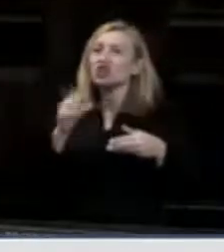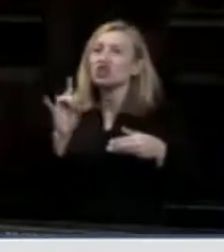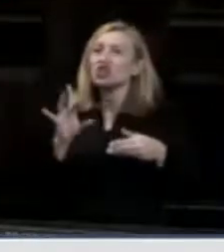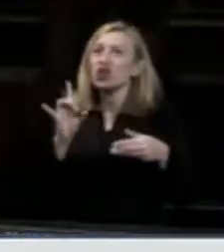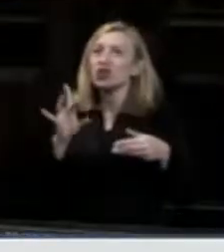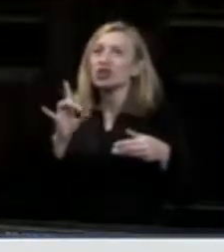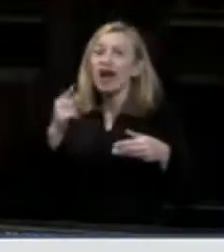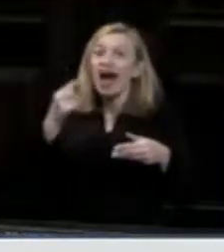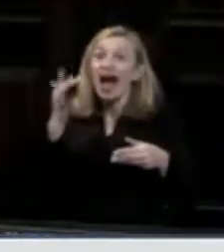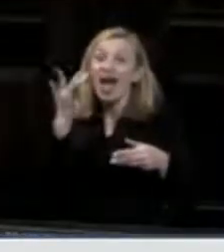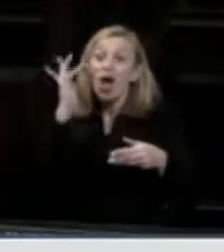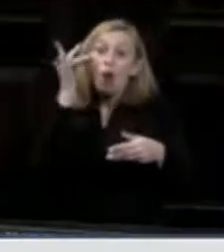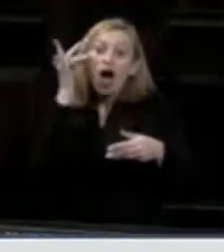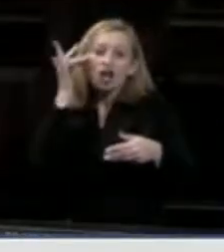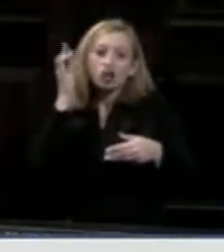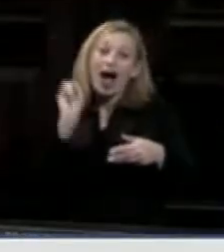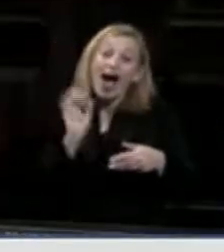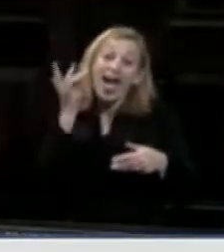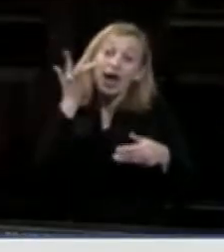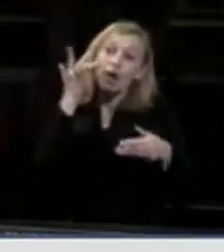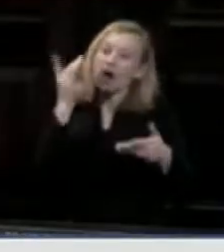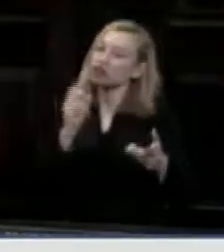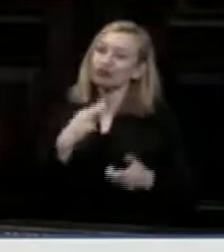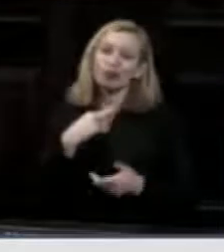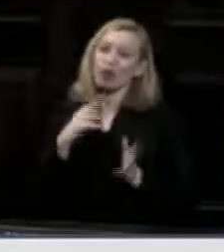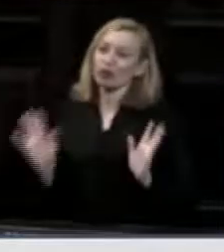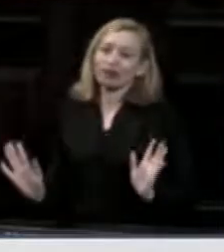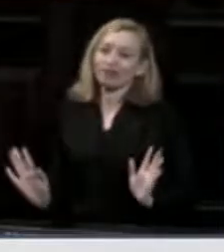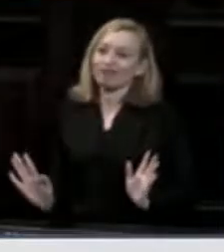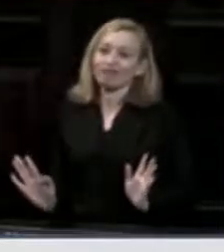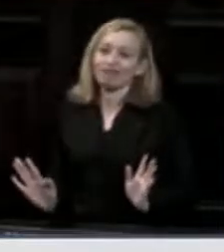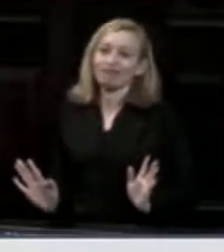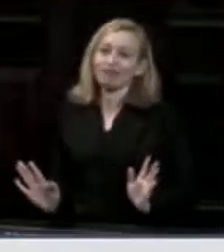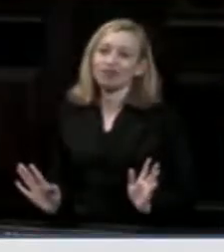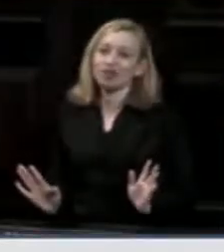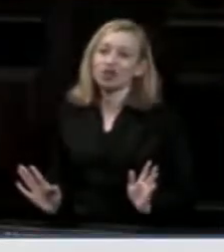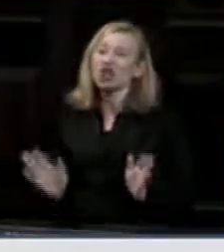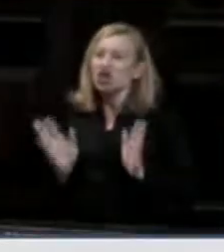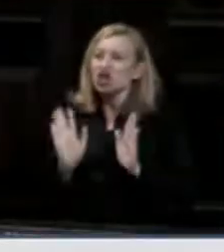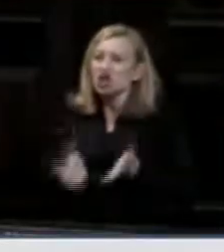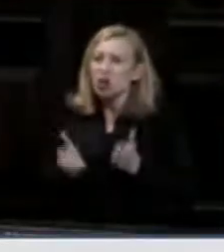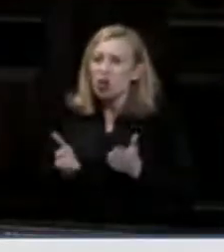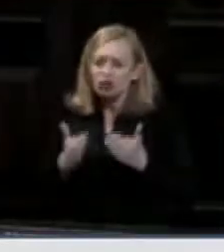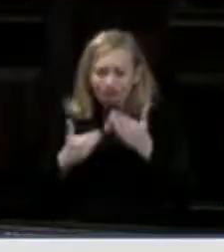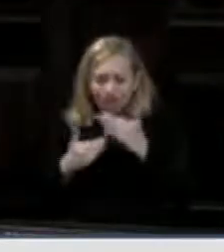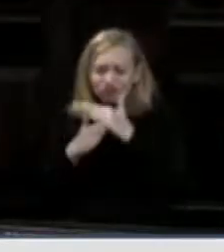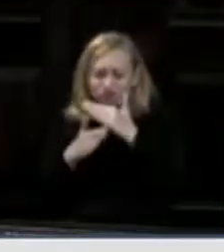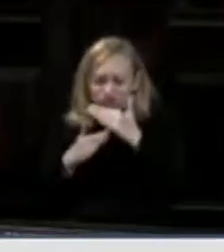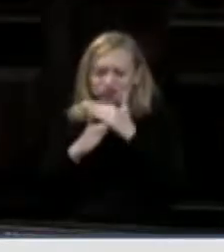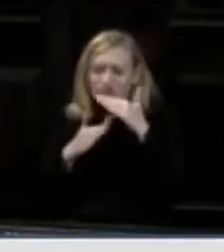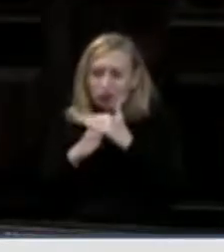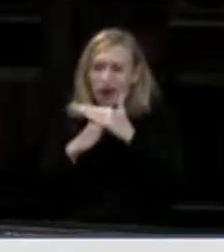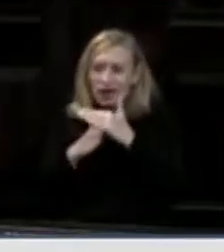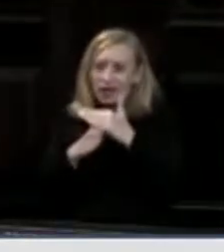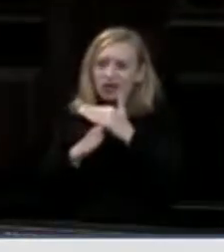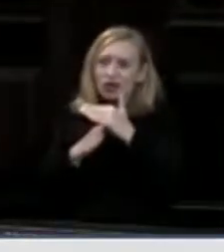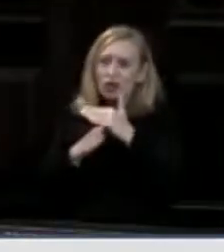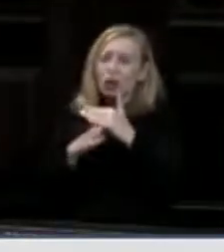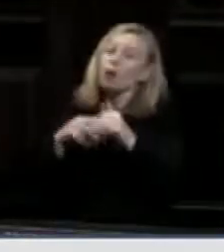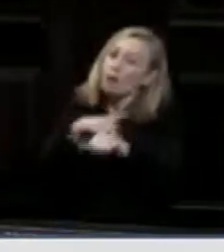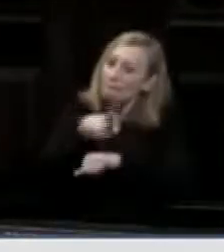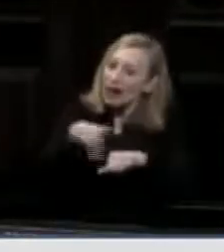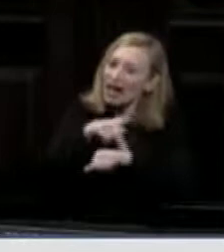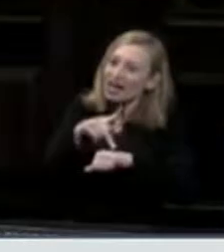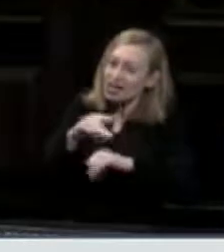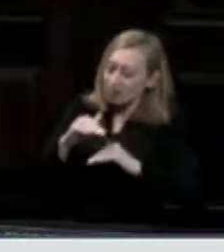na sociedade do conhecimento. E hoje é isso que impera no país,